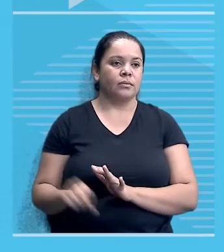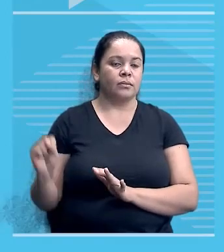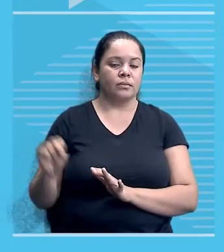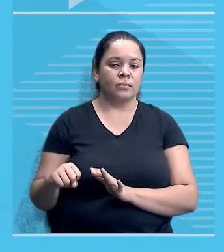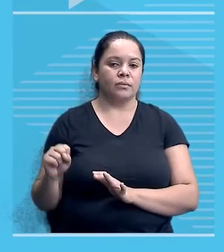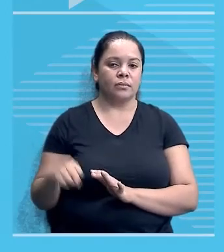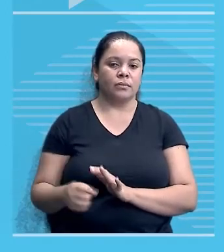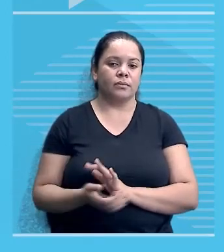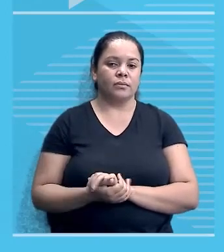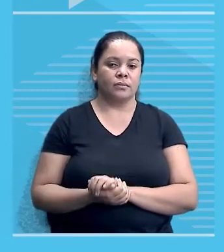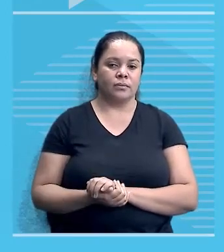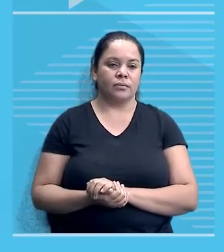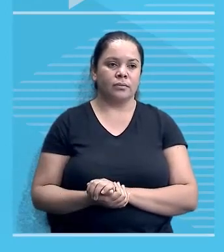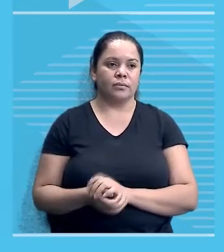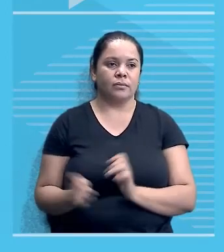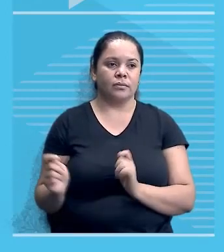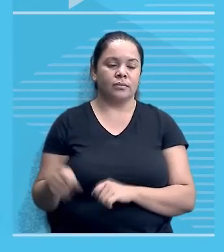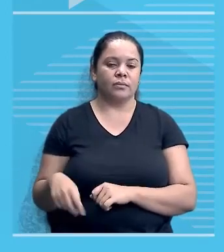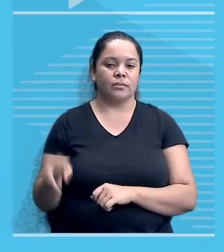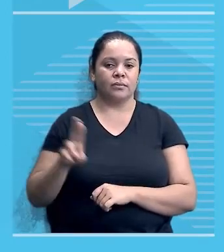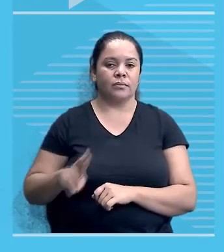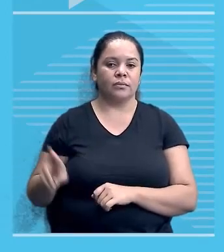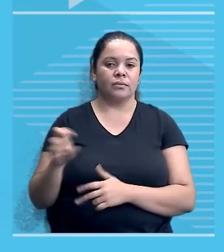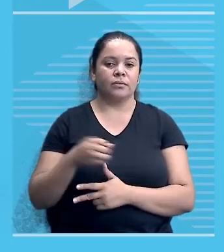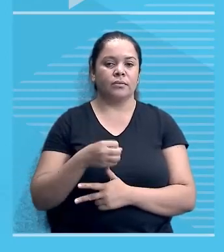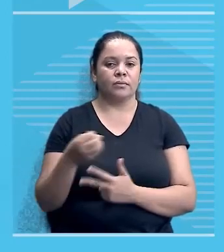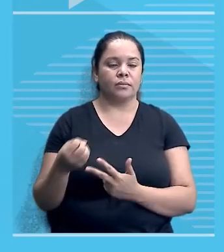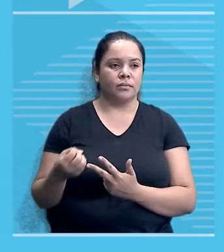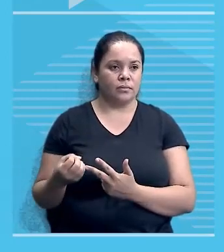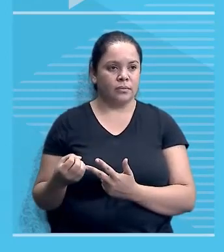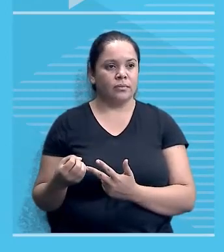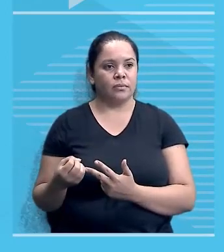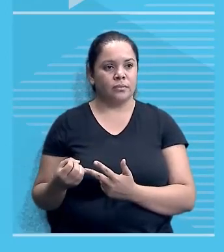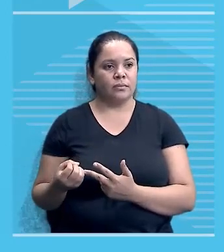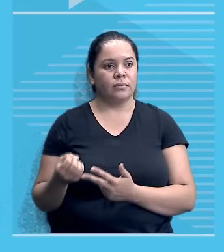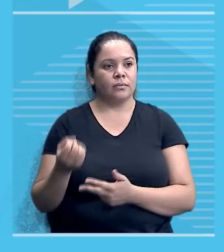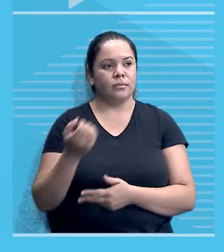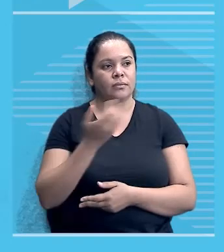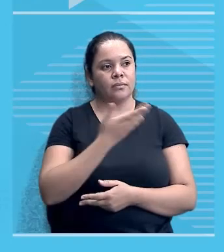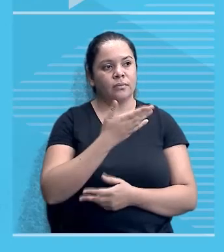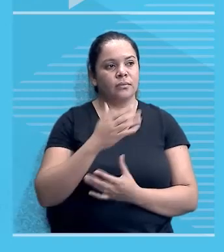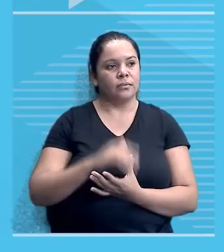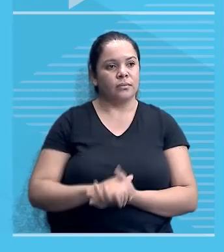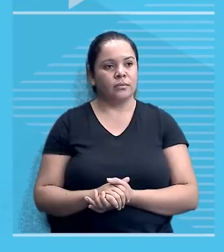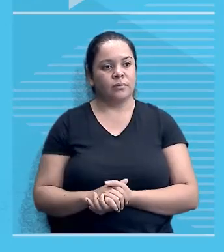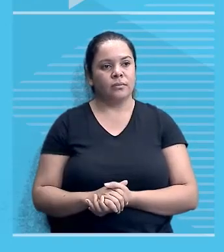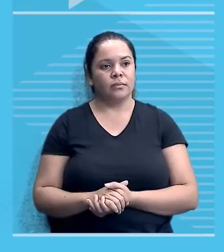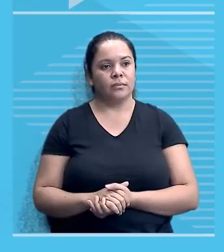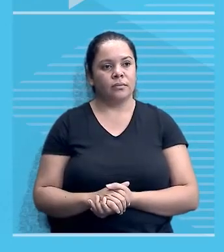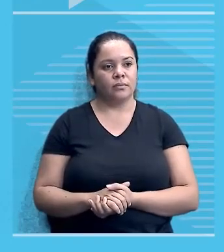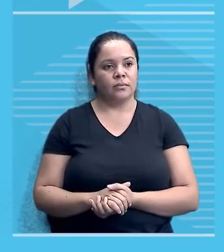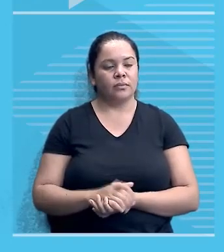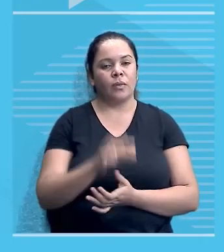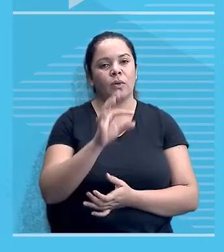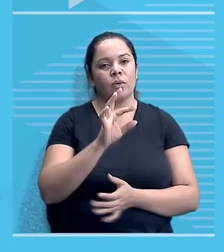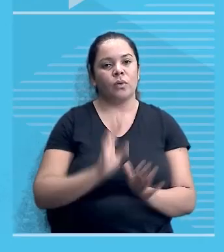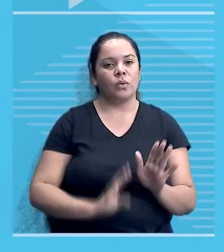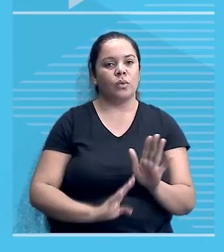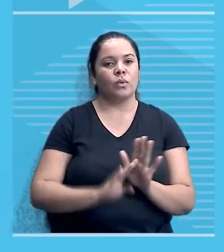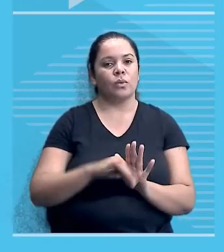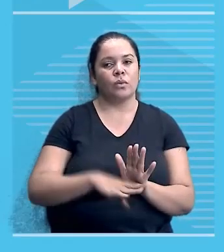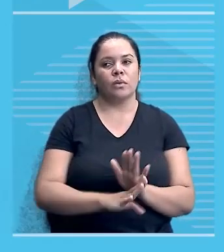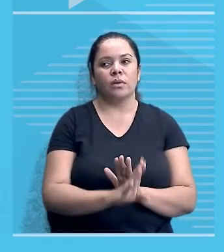Enem não nossa aí eu não vou conseguir responder não olha esse gráfico olha essa chave tô entendendo nada não